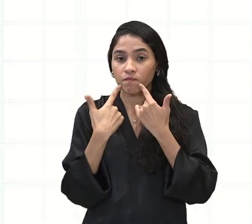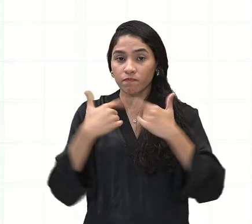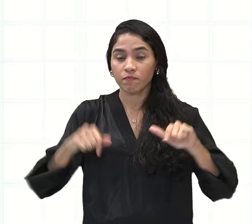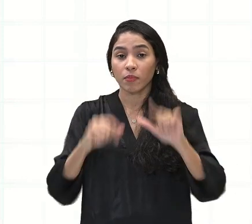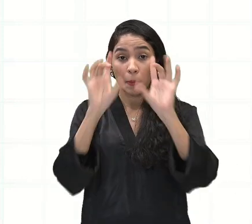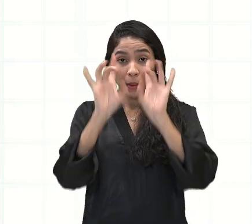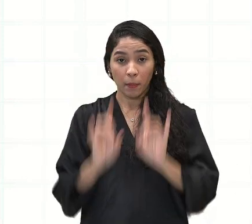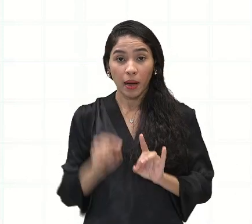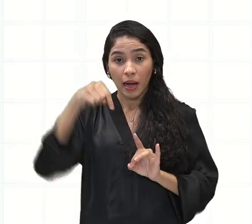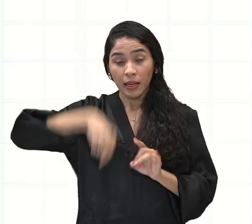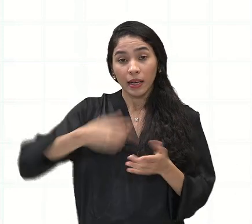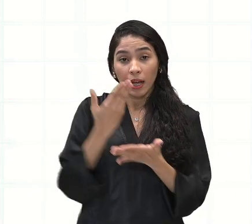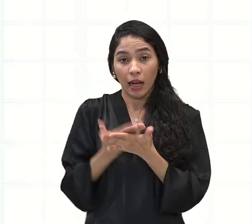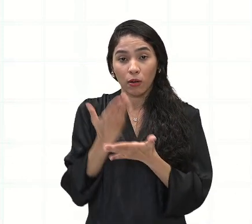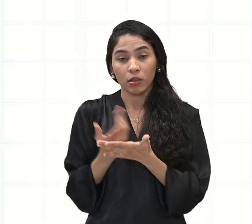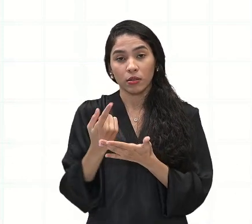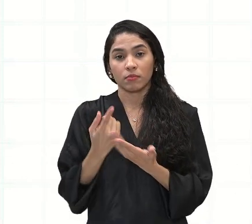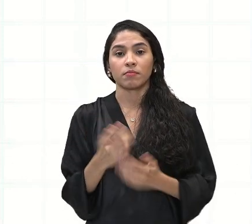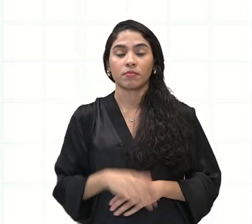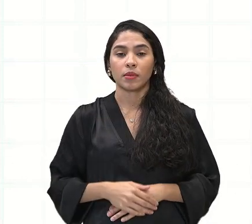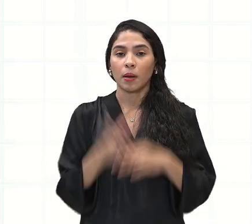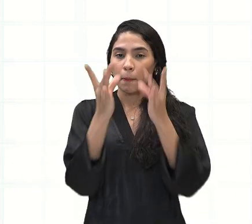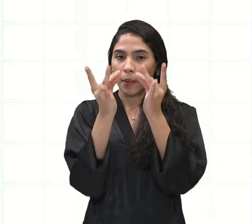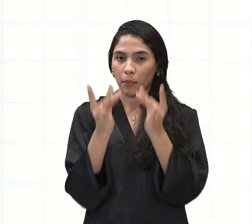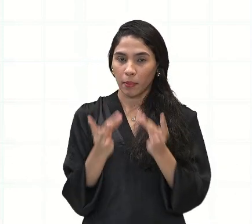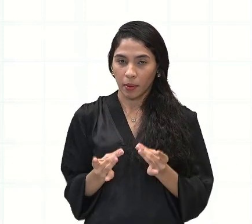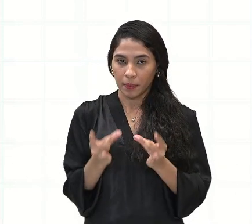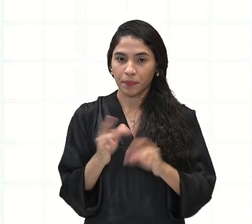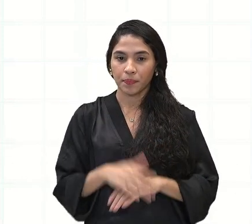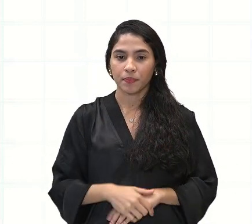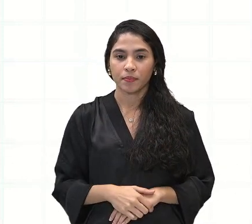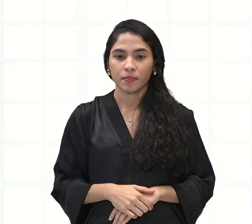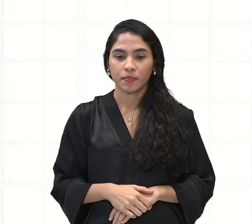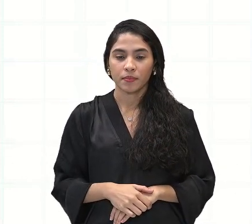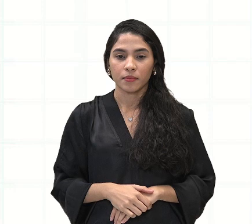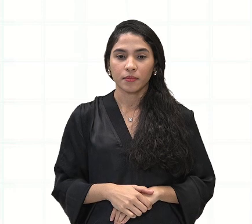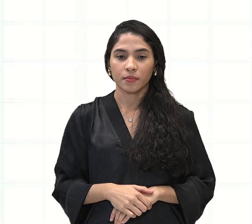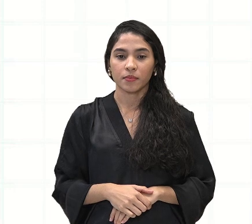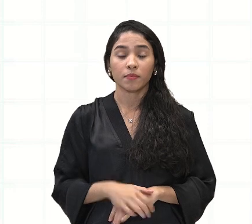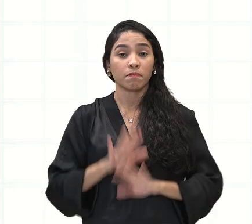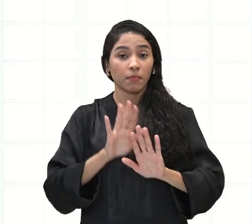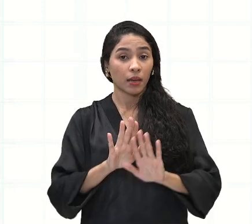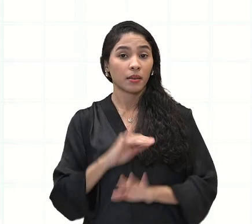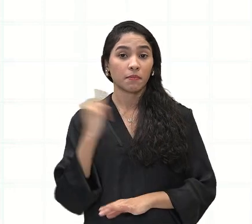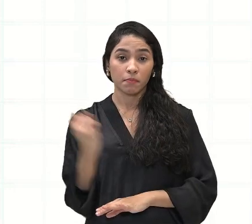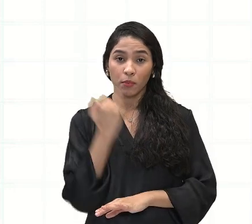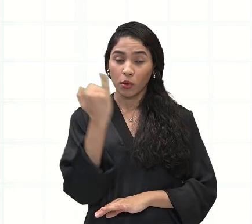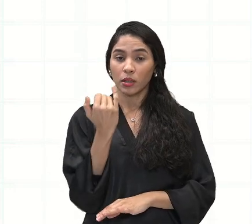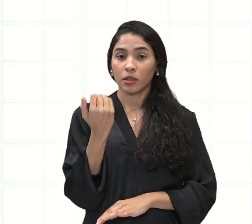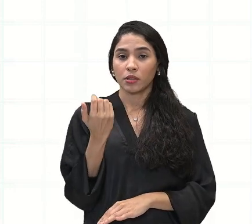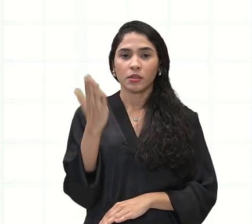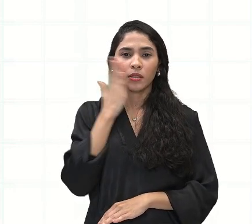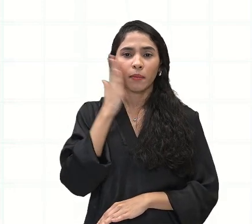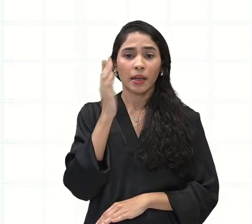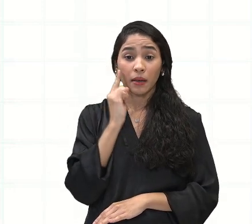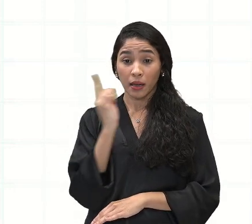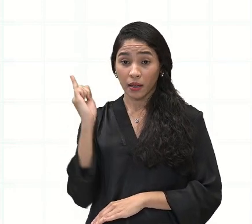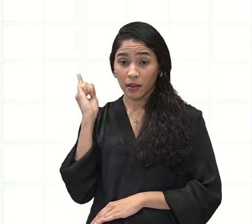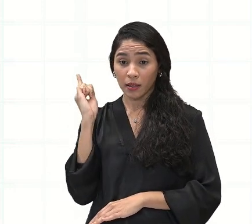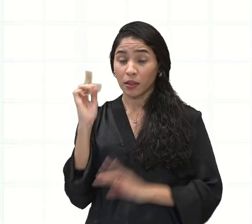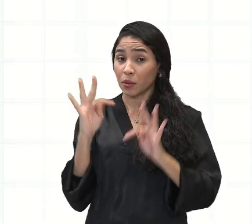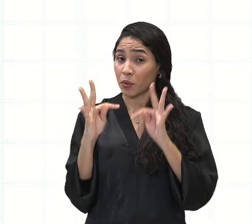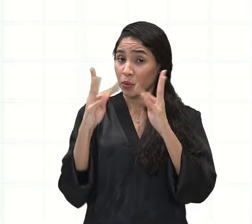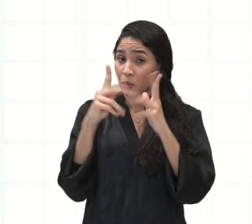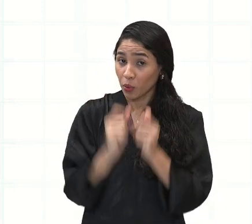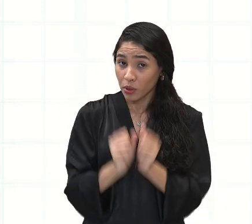nossa aula, como nós vimos no nosso detalhamento. Mas é importante a gente saber que todas elas podem acontecer, todas